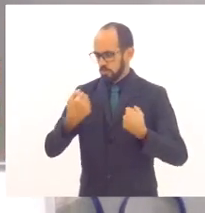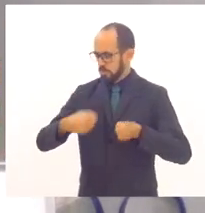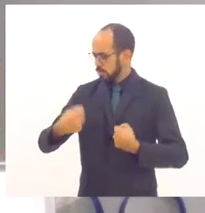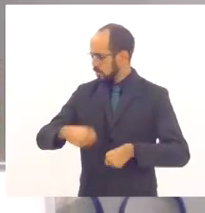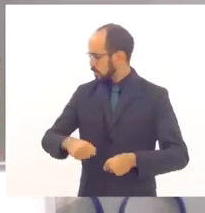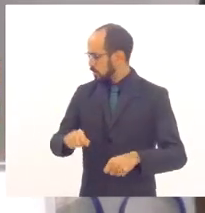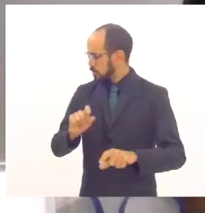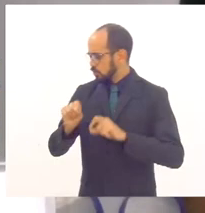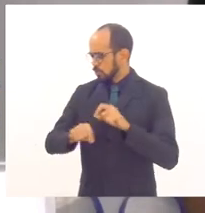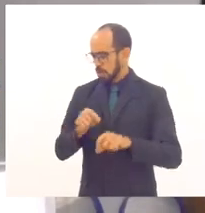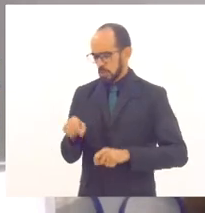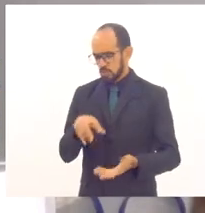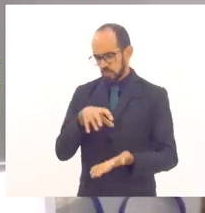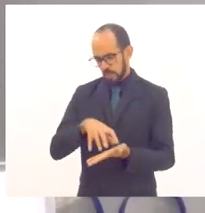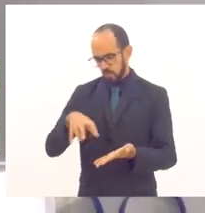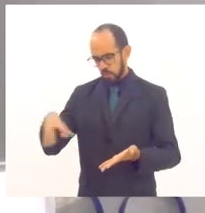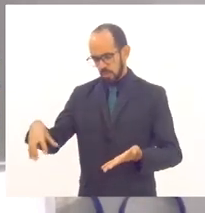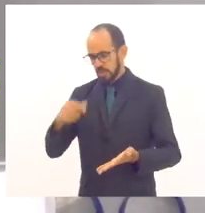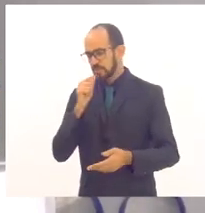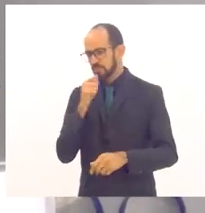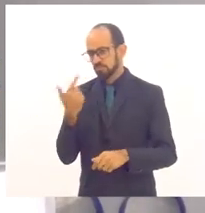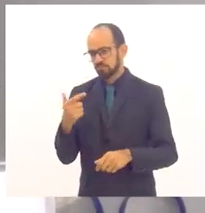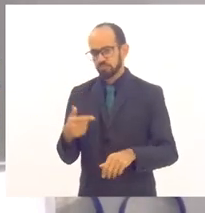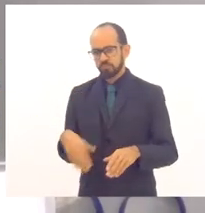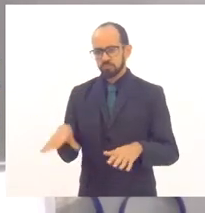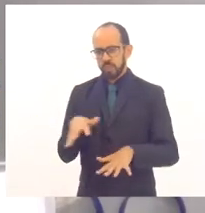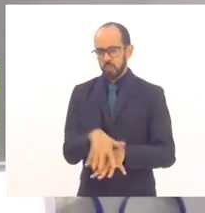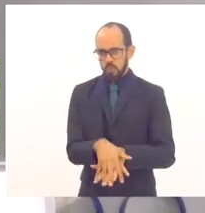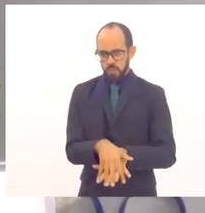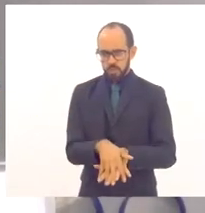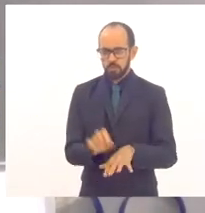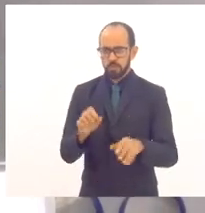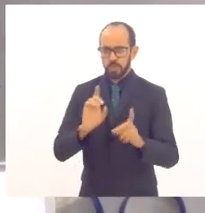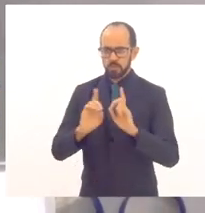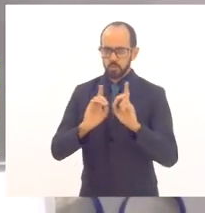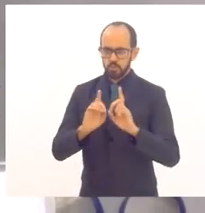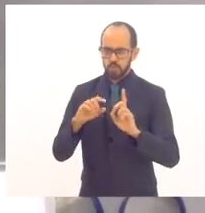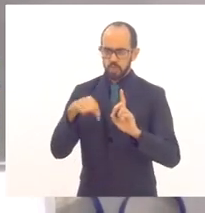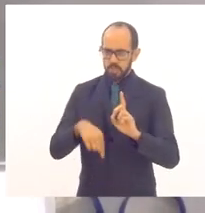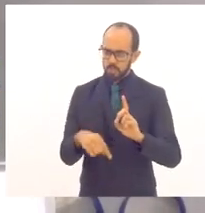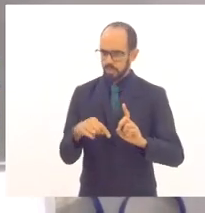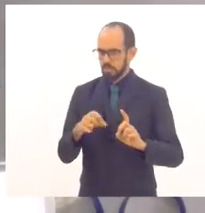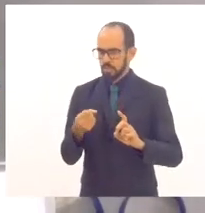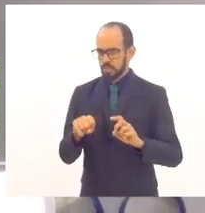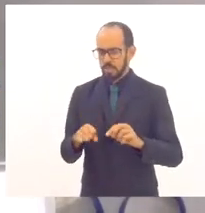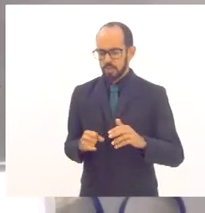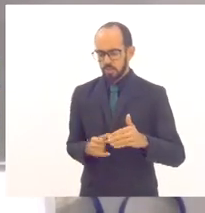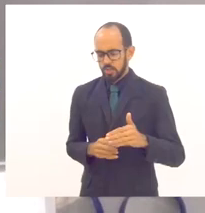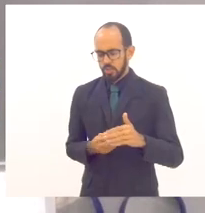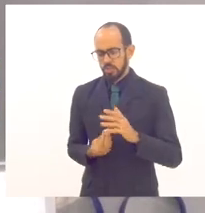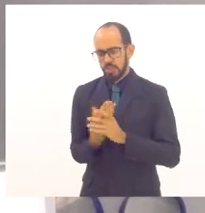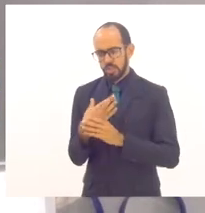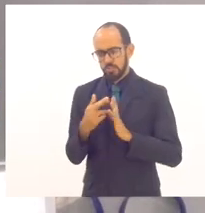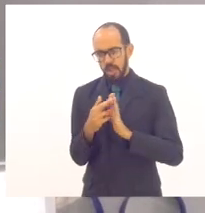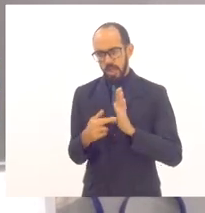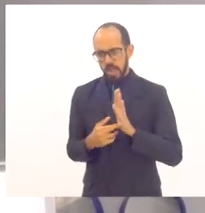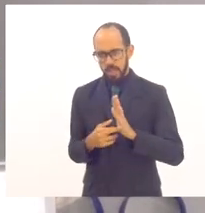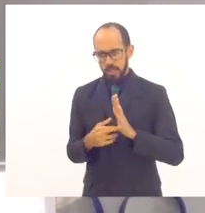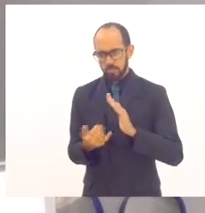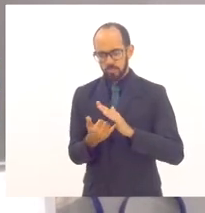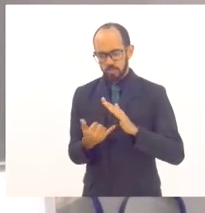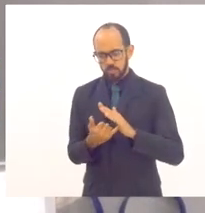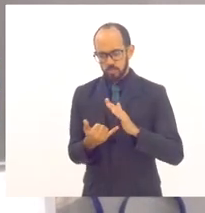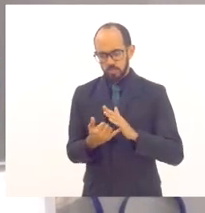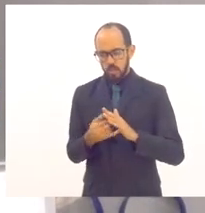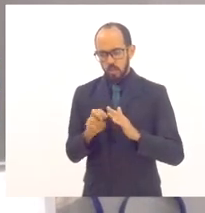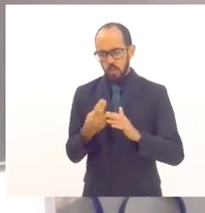os segmentos que não foram incluídos para discutir essa PL. E, quando a gente restringe a uma entidade ou a entidade